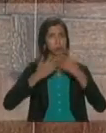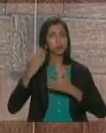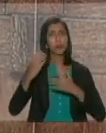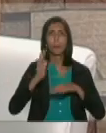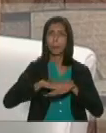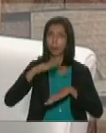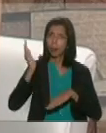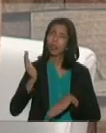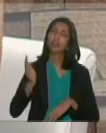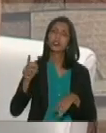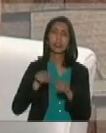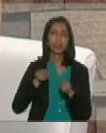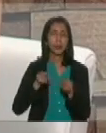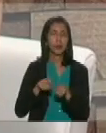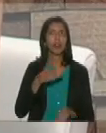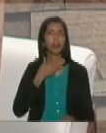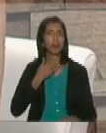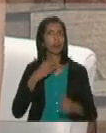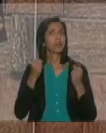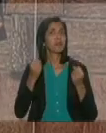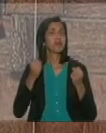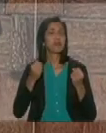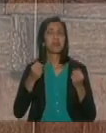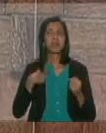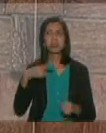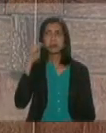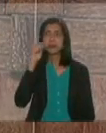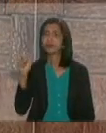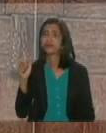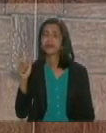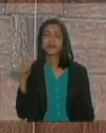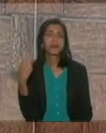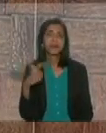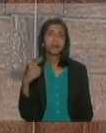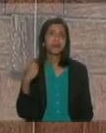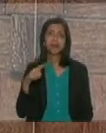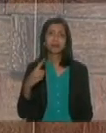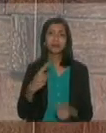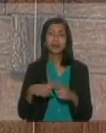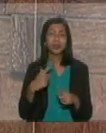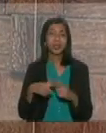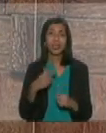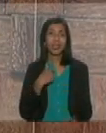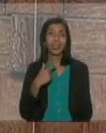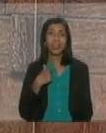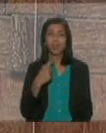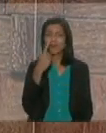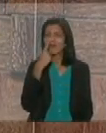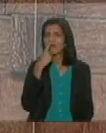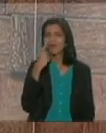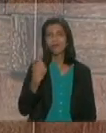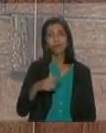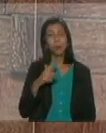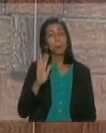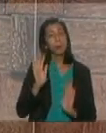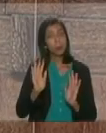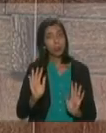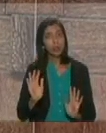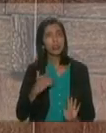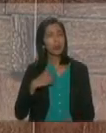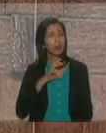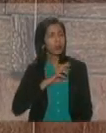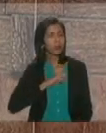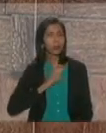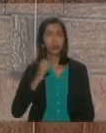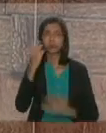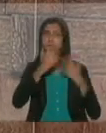muito maior. Potência, né? Precisa ter potência. Eu também não tenho interesse nenhum em botar um pino na minha cabeça para cantar, porque não é a minha praia. Mas eu